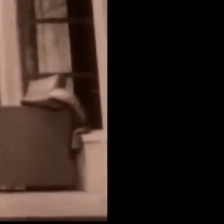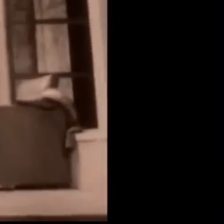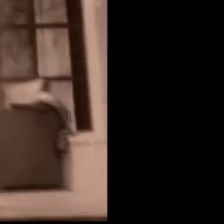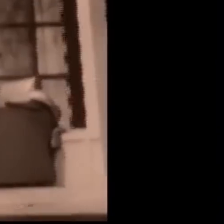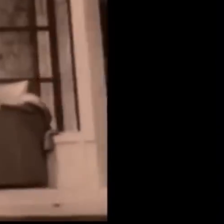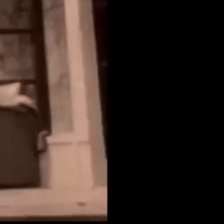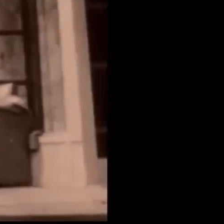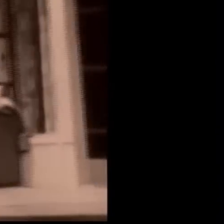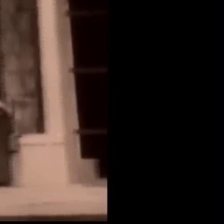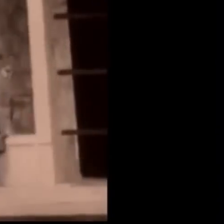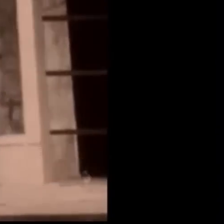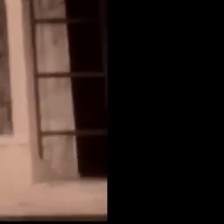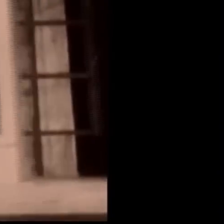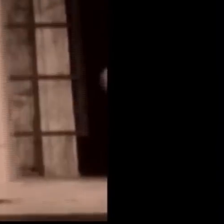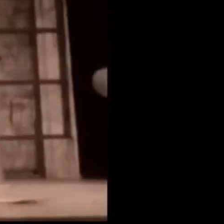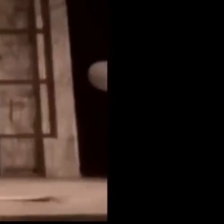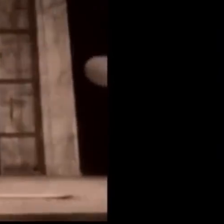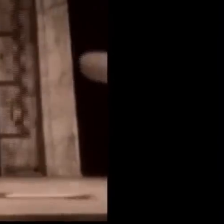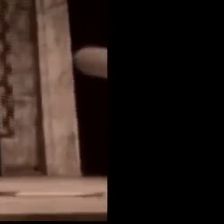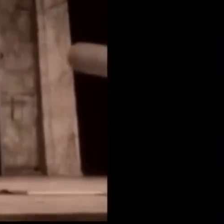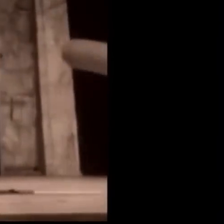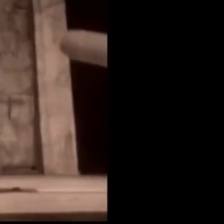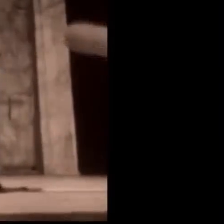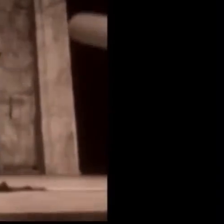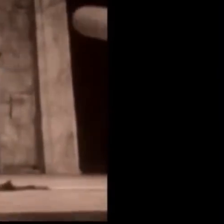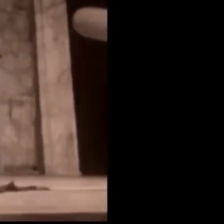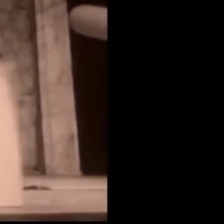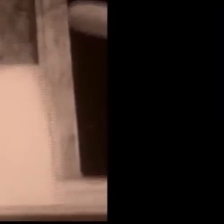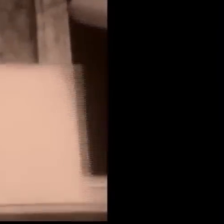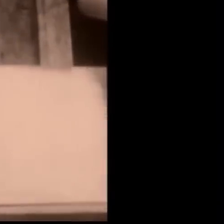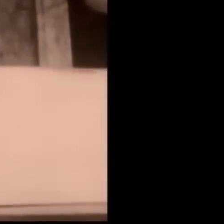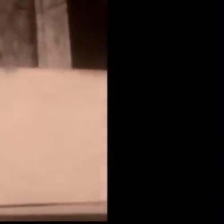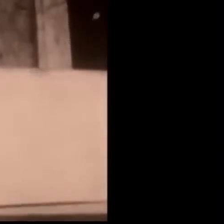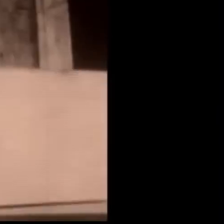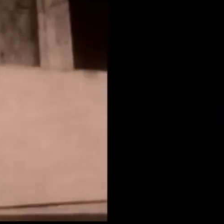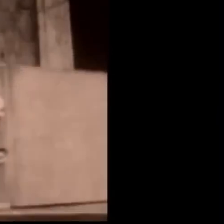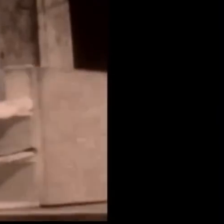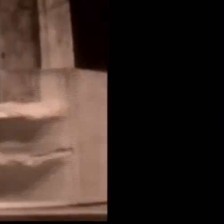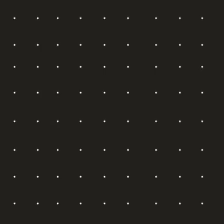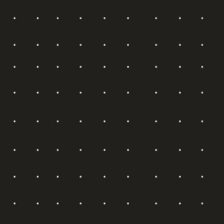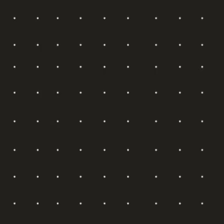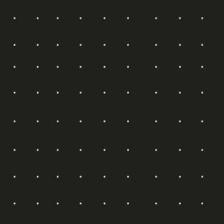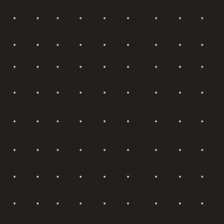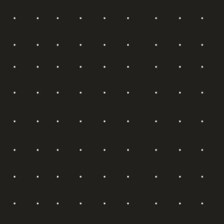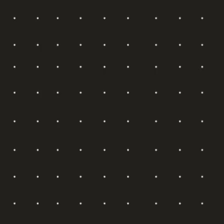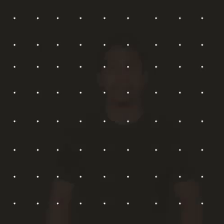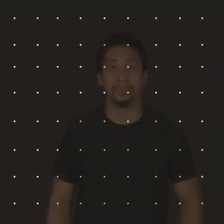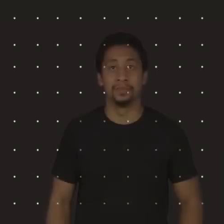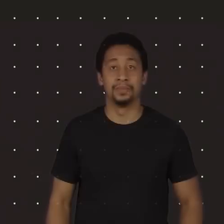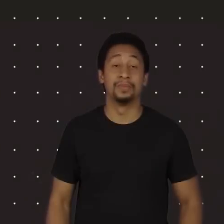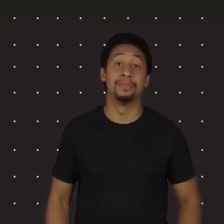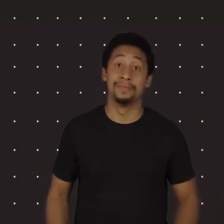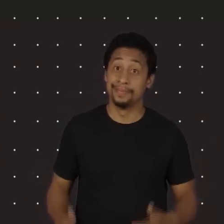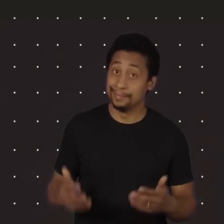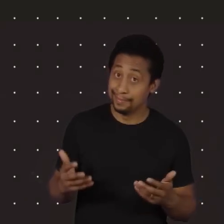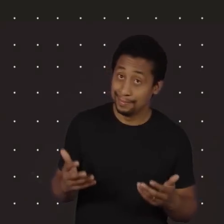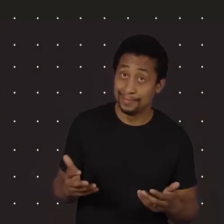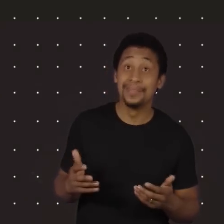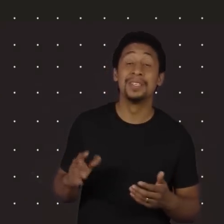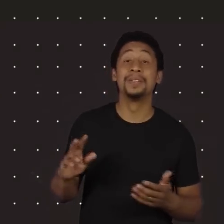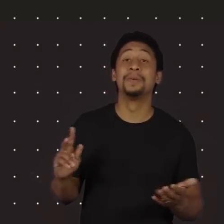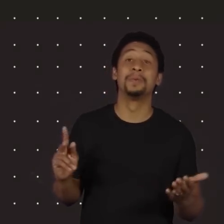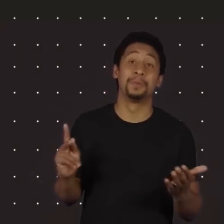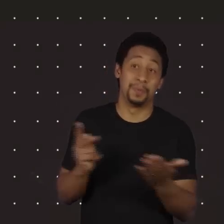crime, chega-se a ter vergonha de ser honesto. O Zé, influenciado já pelo